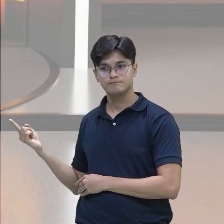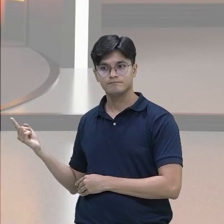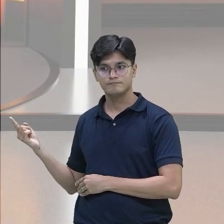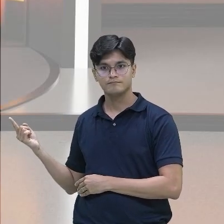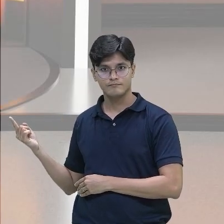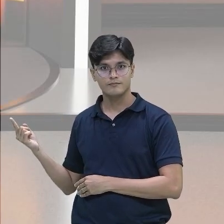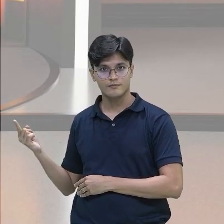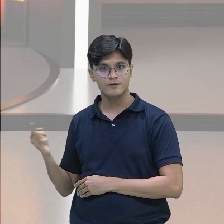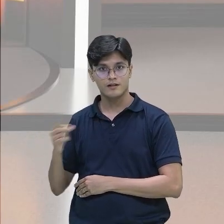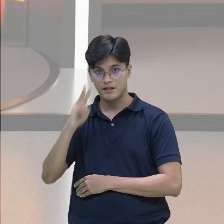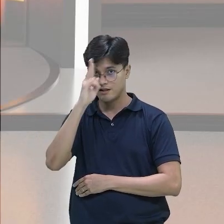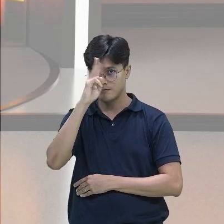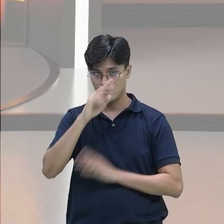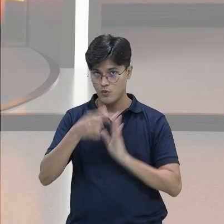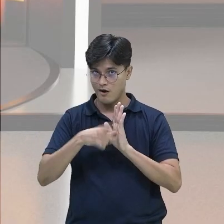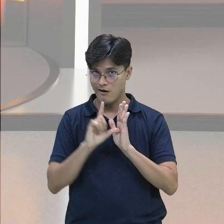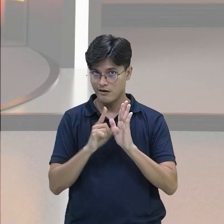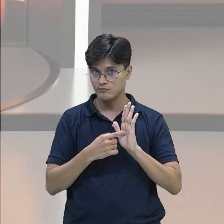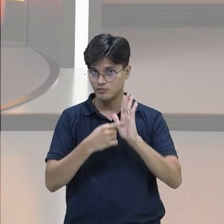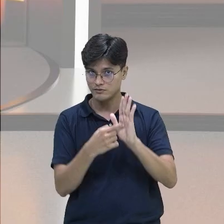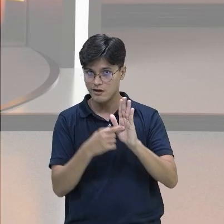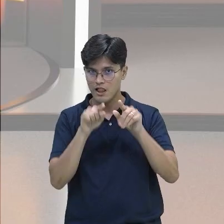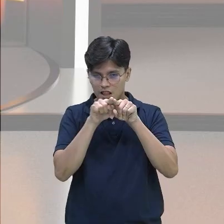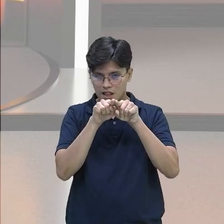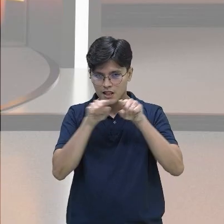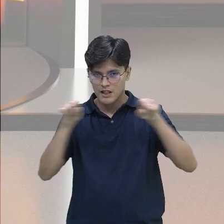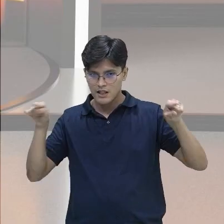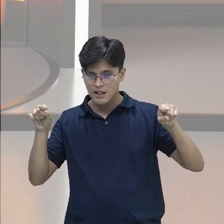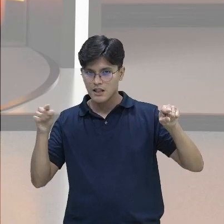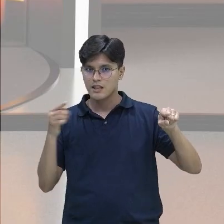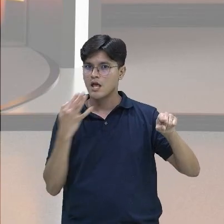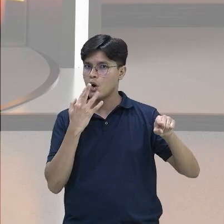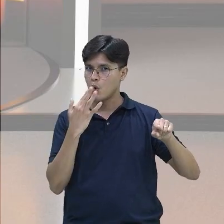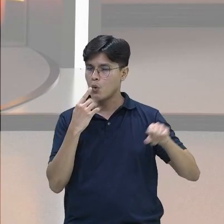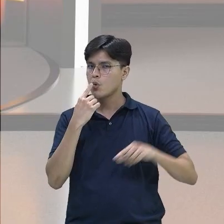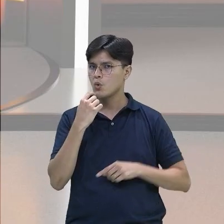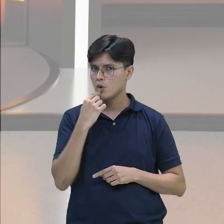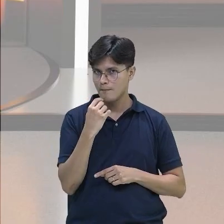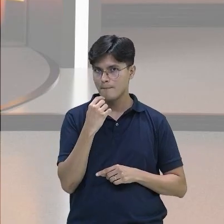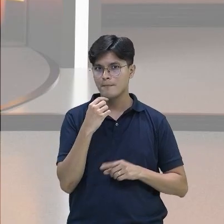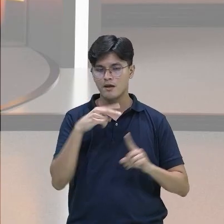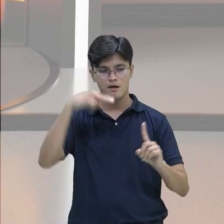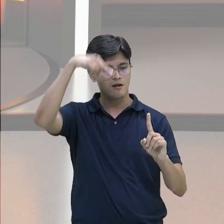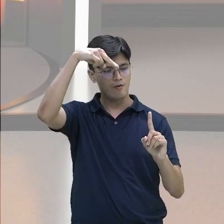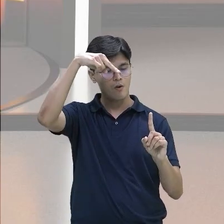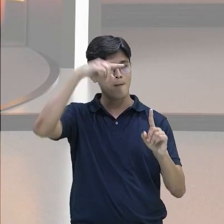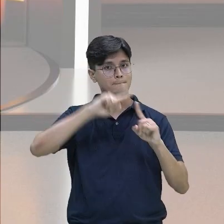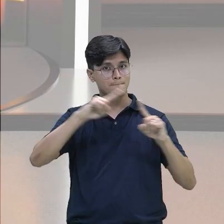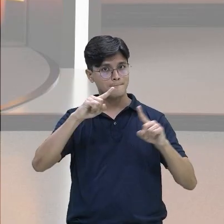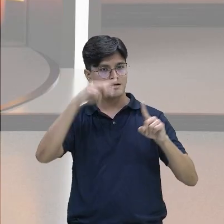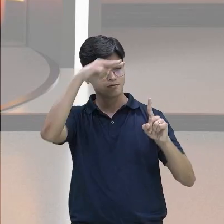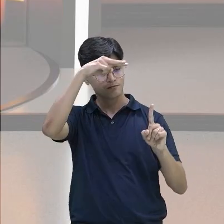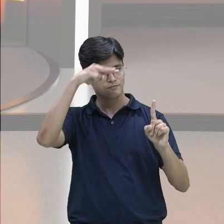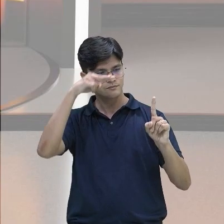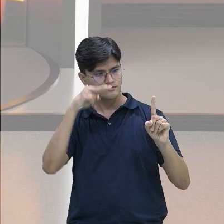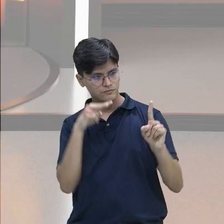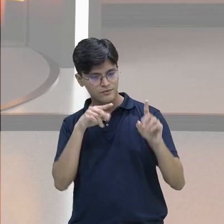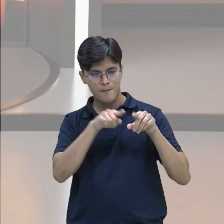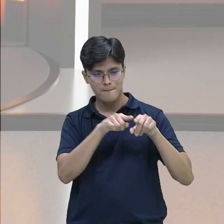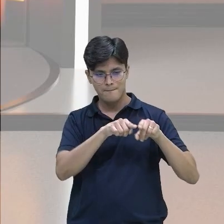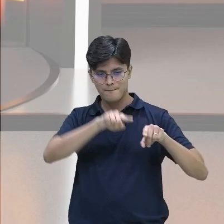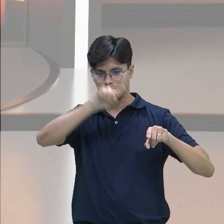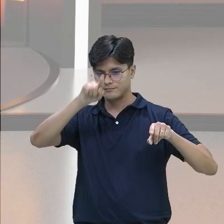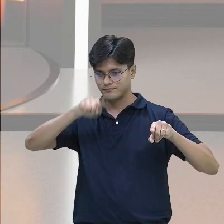ver no mapa, tá? Só que, lógico, de uma dimensão bem menor, porque nós estamos falando de um